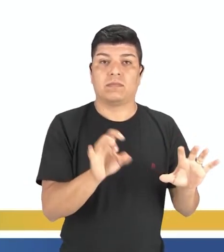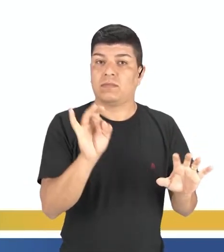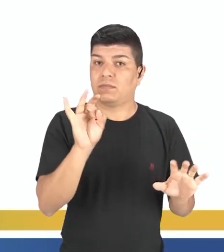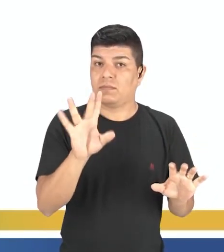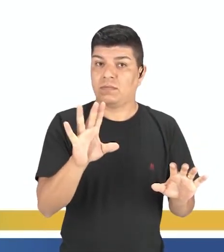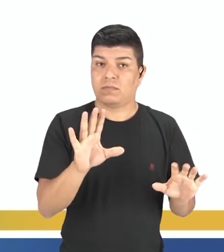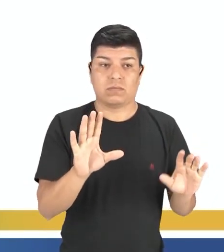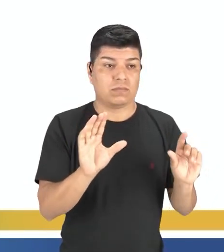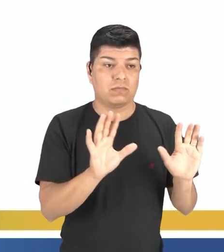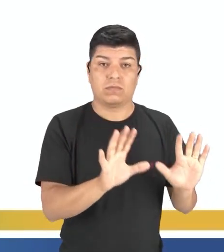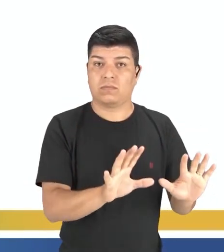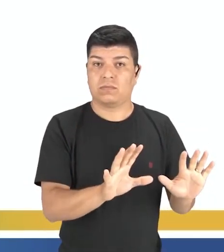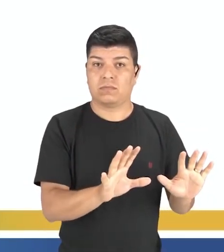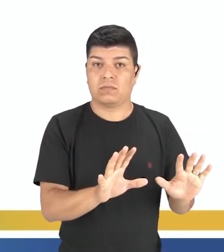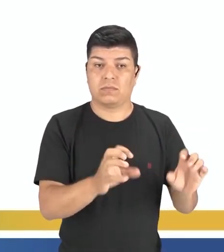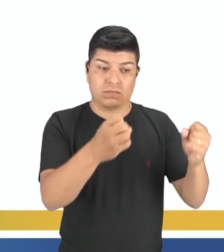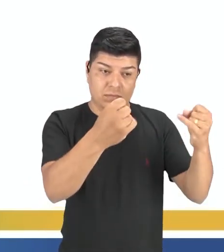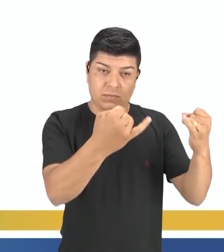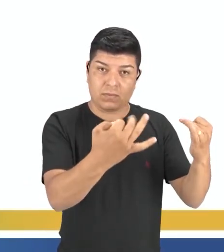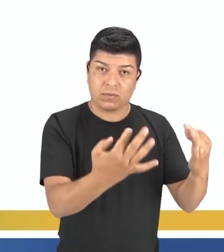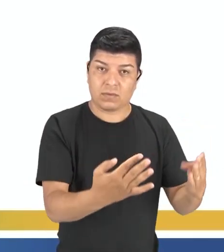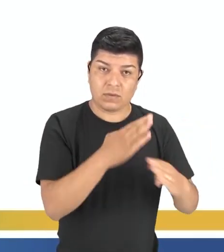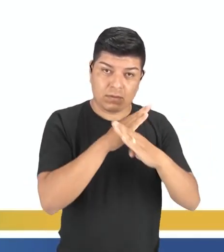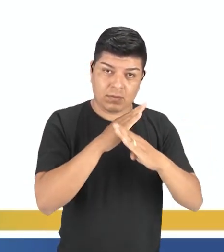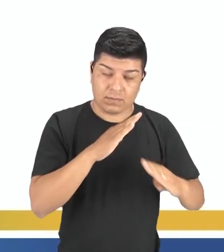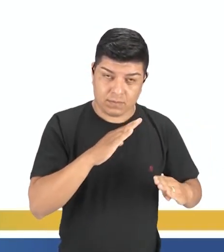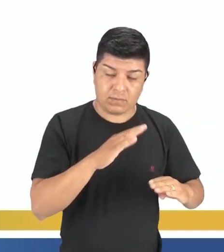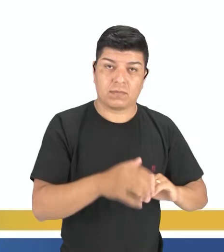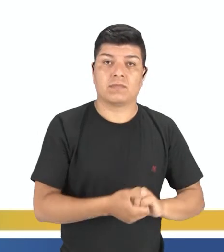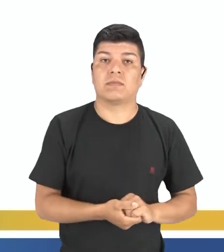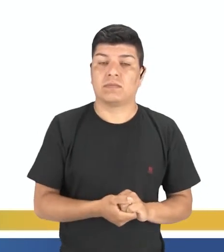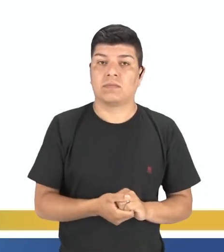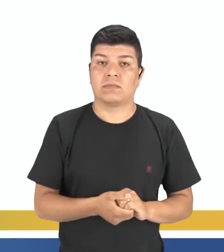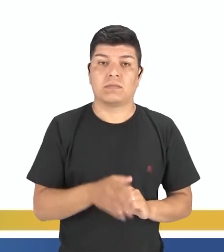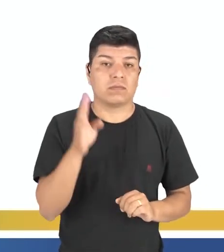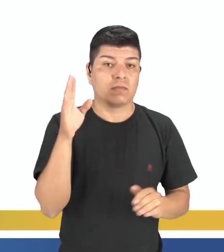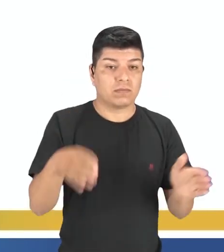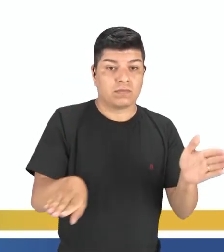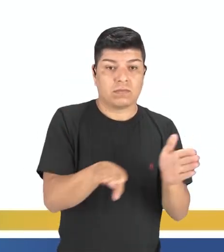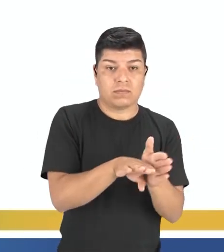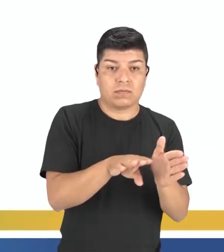uma parte da nossa explicação da inequação. Para chegarmos